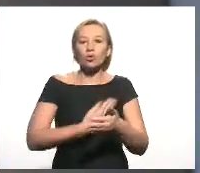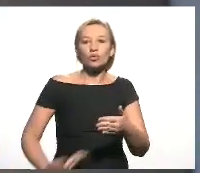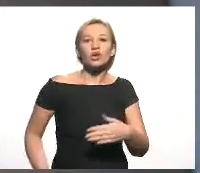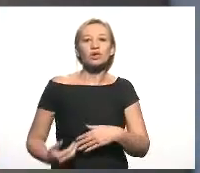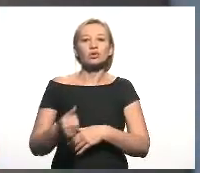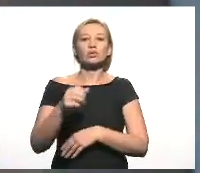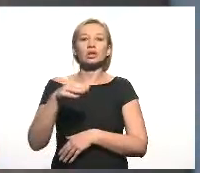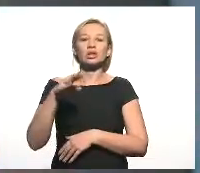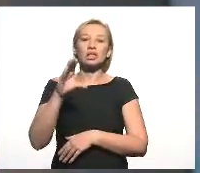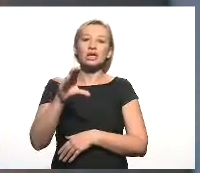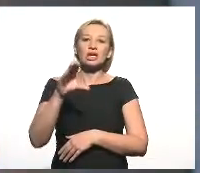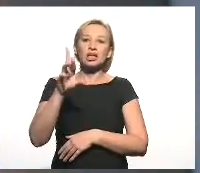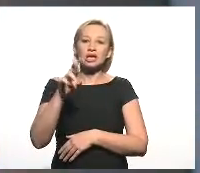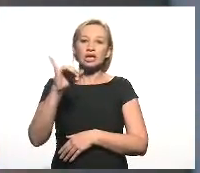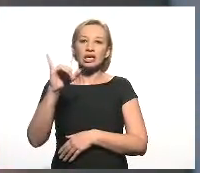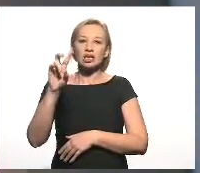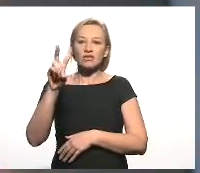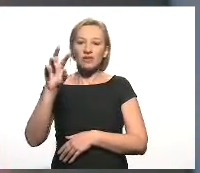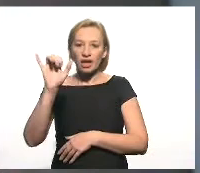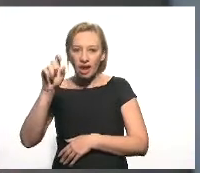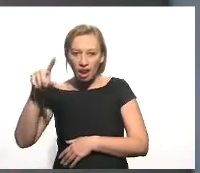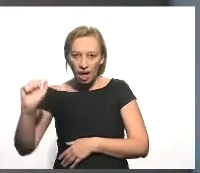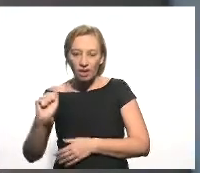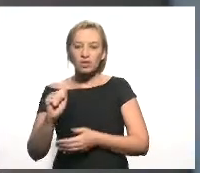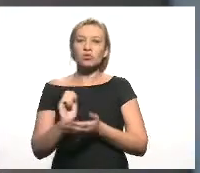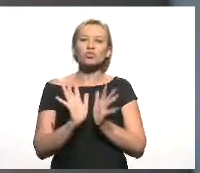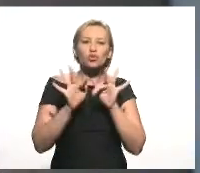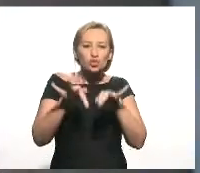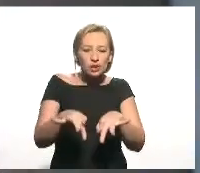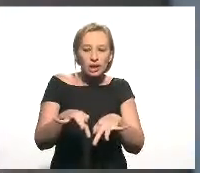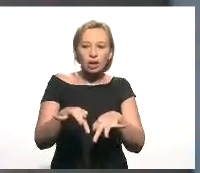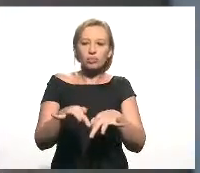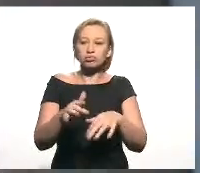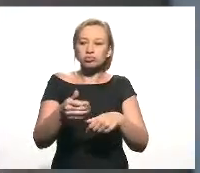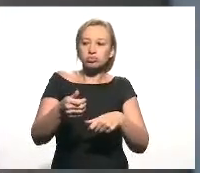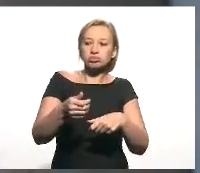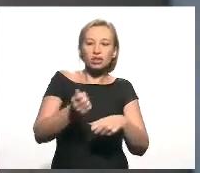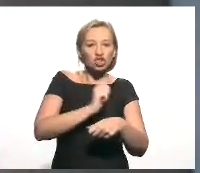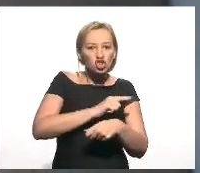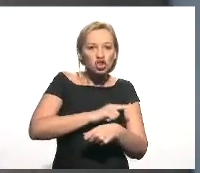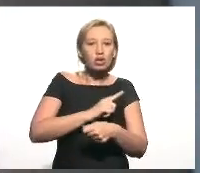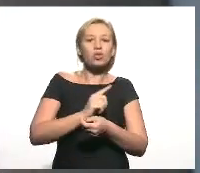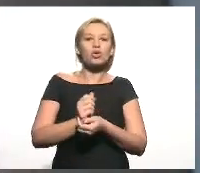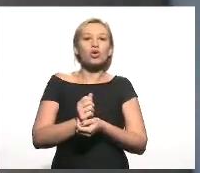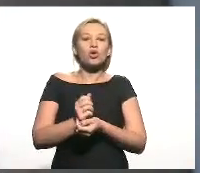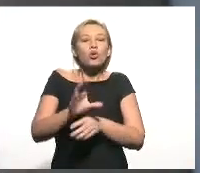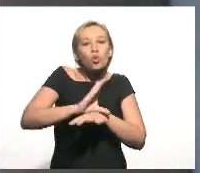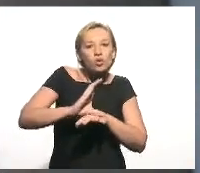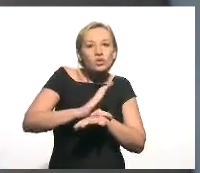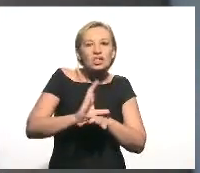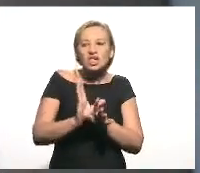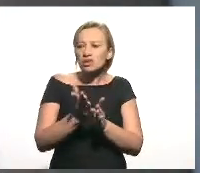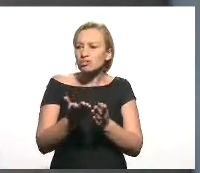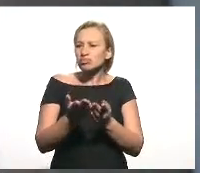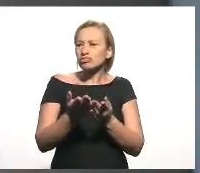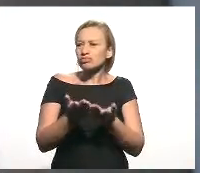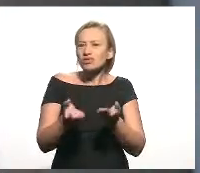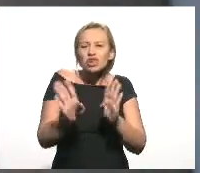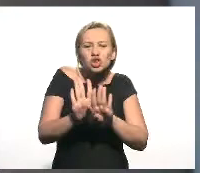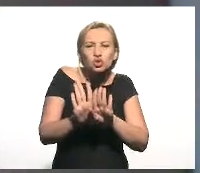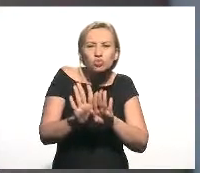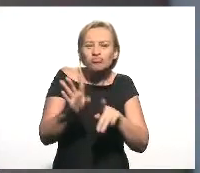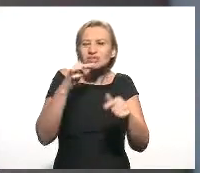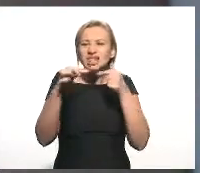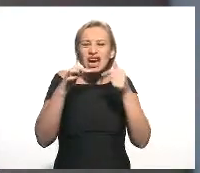dá para entender agora, ao final dessa gestão, o Conselho ser extinto sem nenhum tipo de diálogo com a